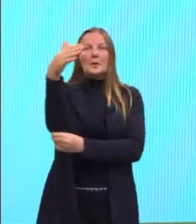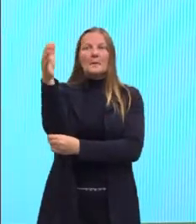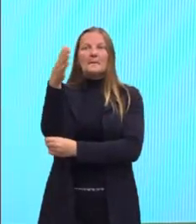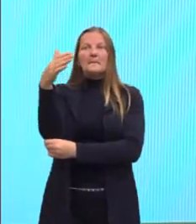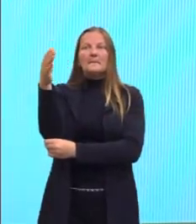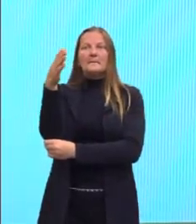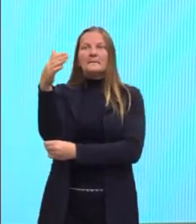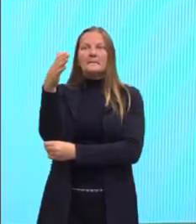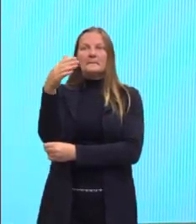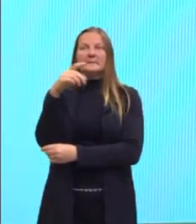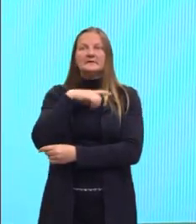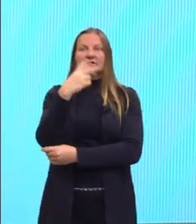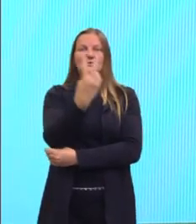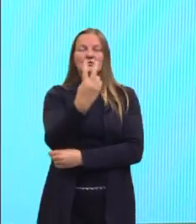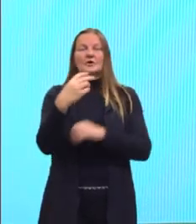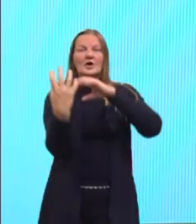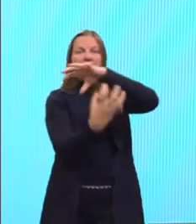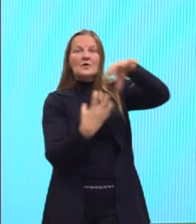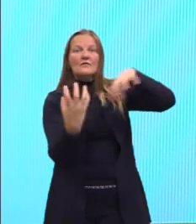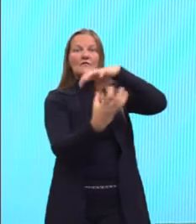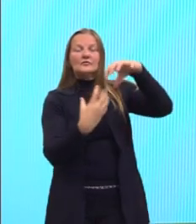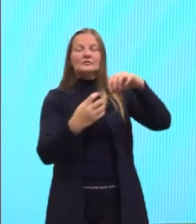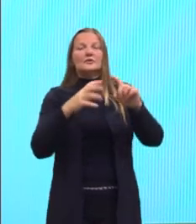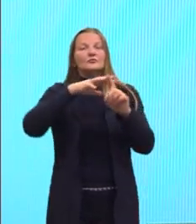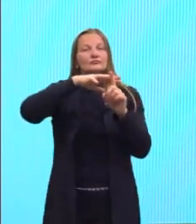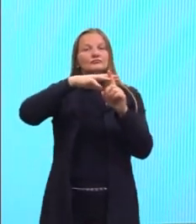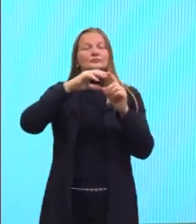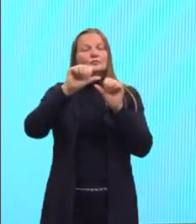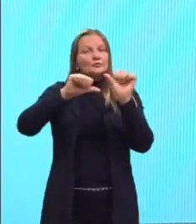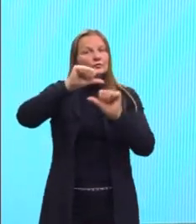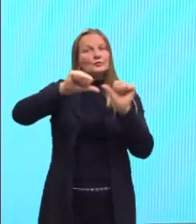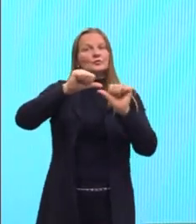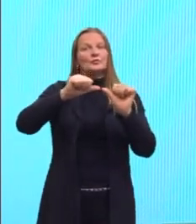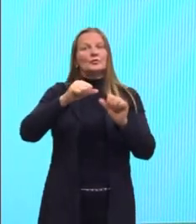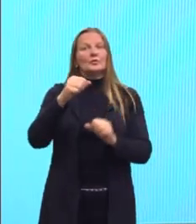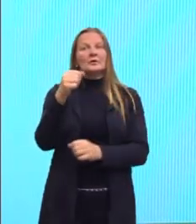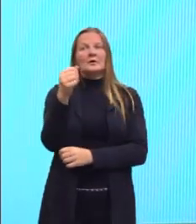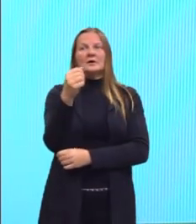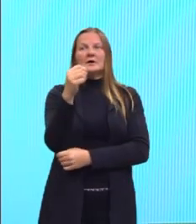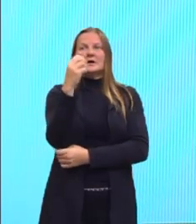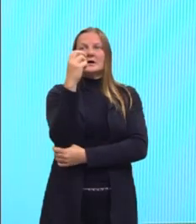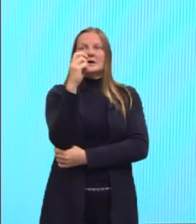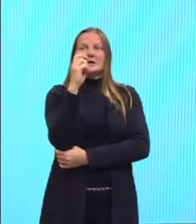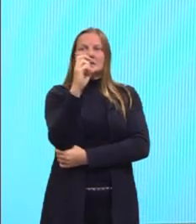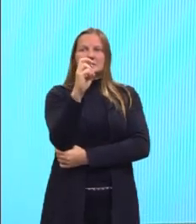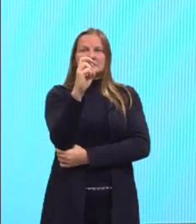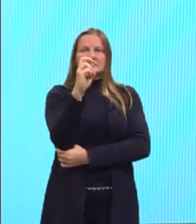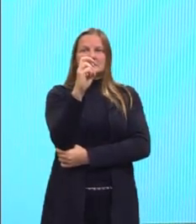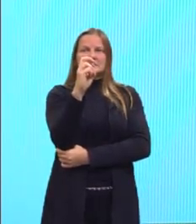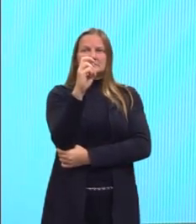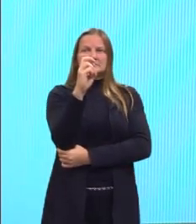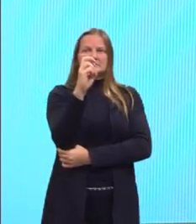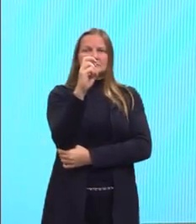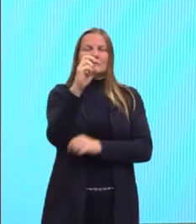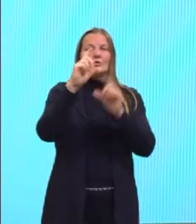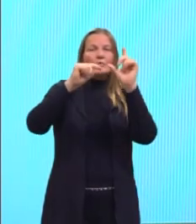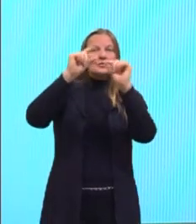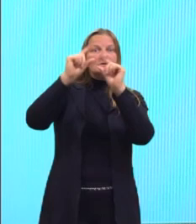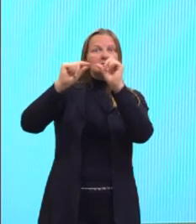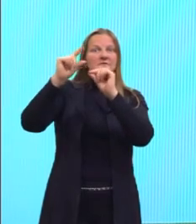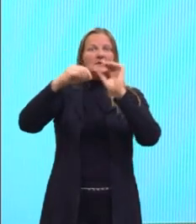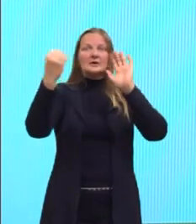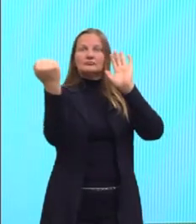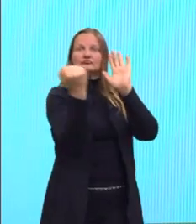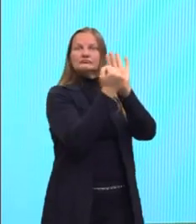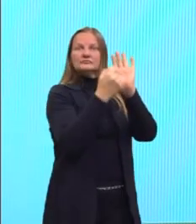bandeira está em uma E aí quando faz na Revolução né muda essa bandeira e coloca cinco cinco estrelas como